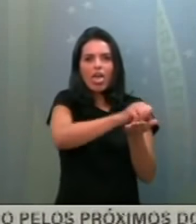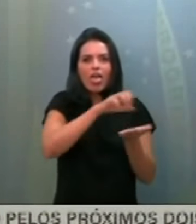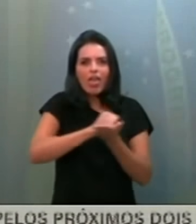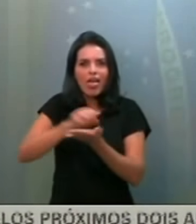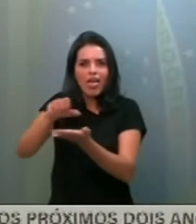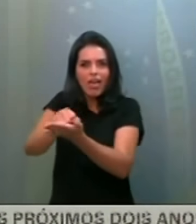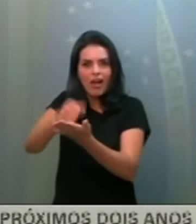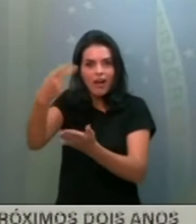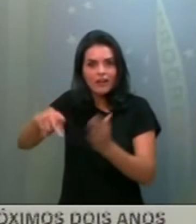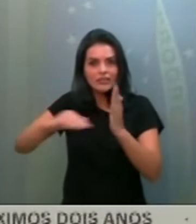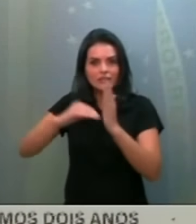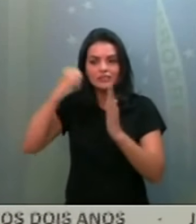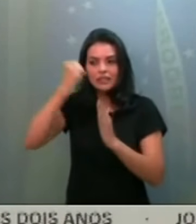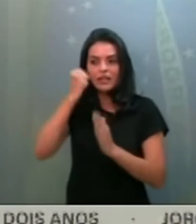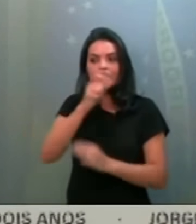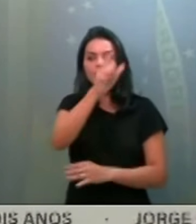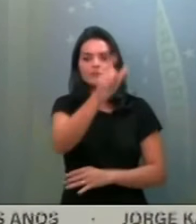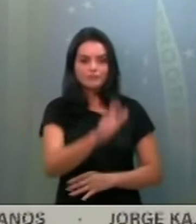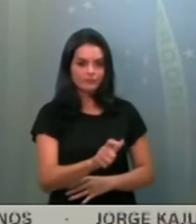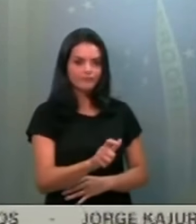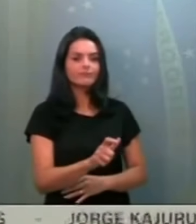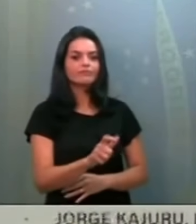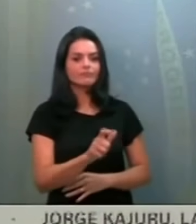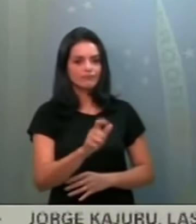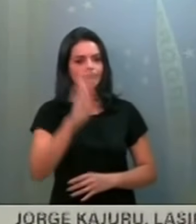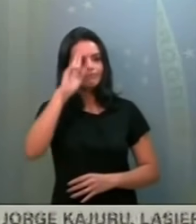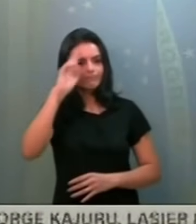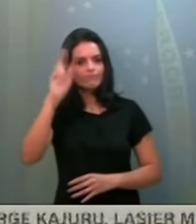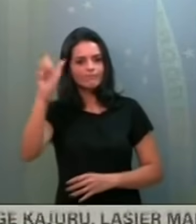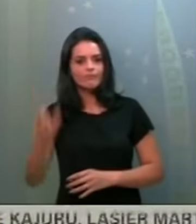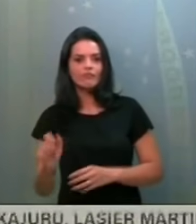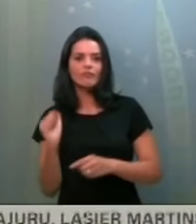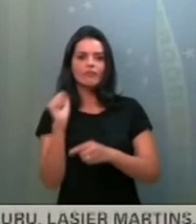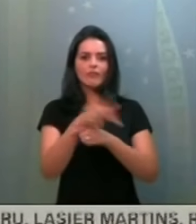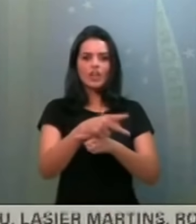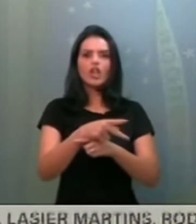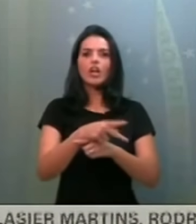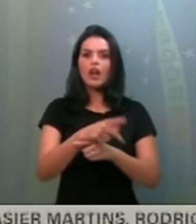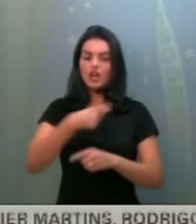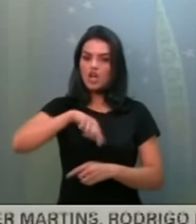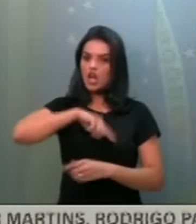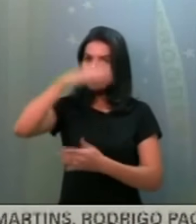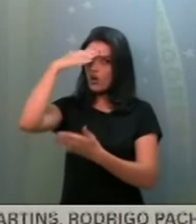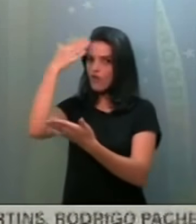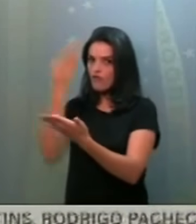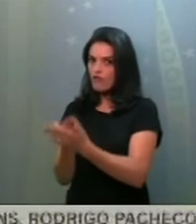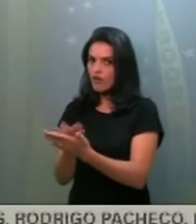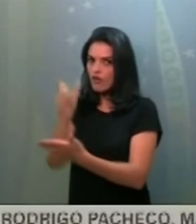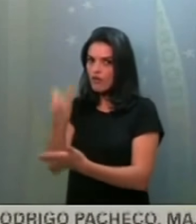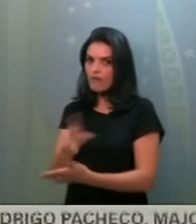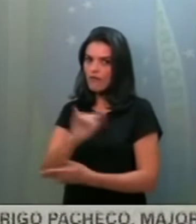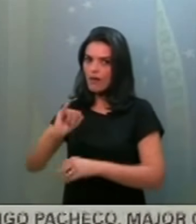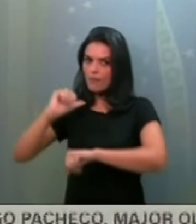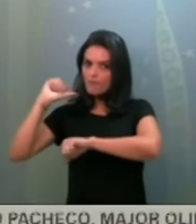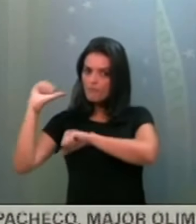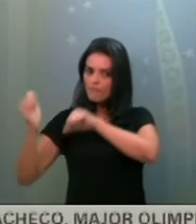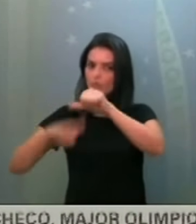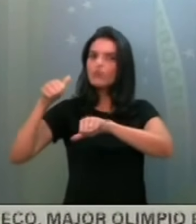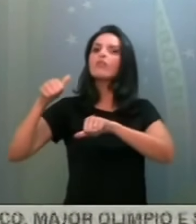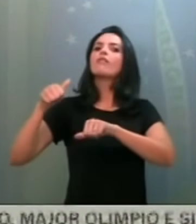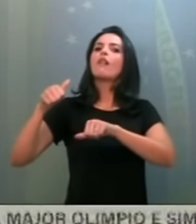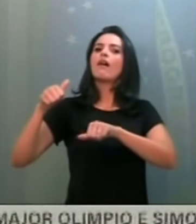O Senhor entrou com a nossa confiança em mudança, e